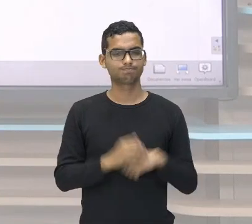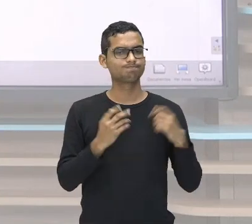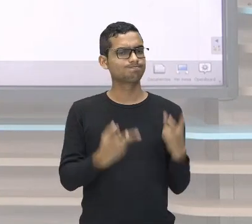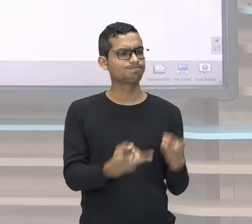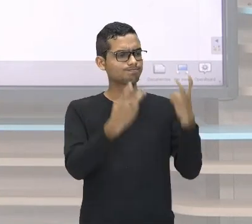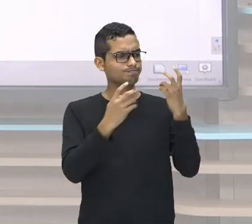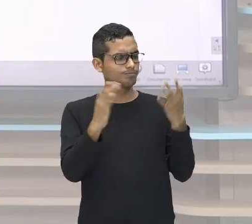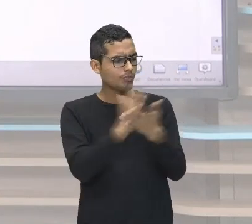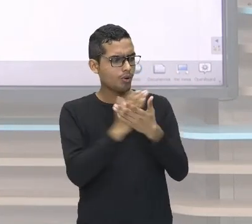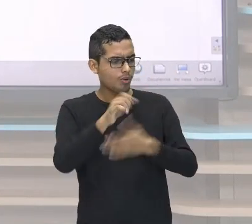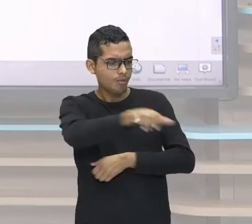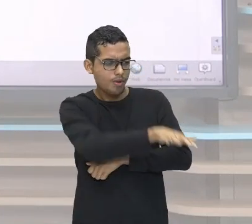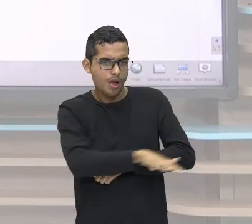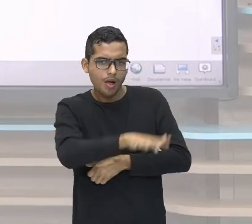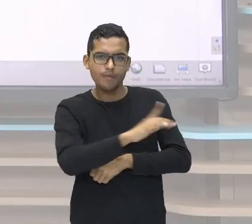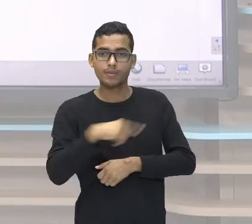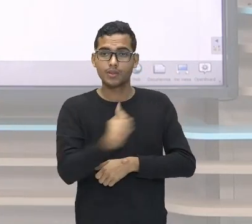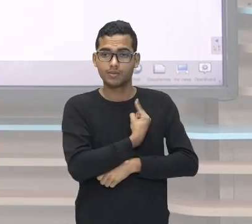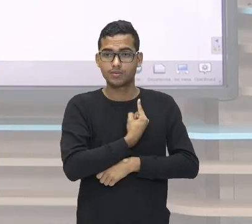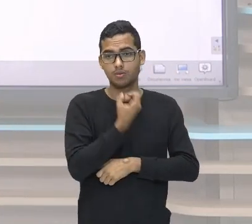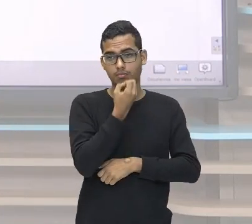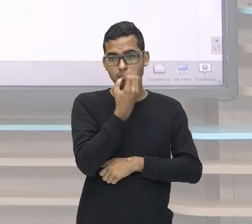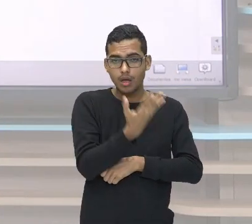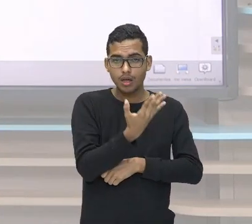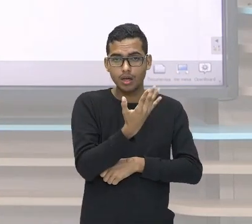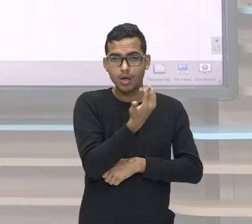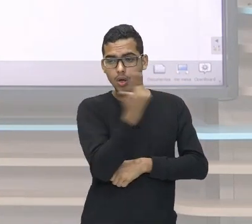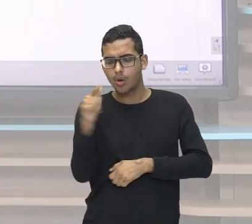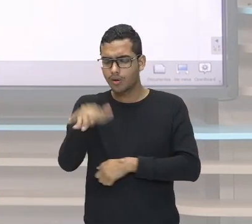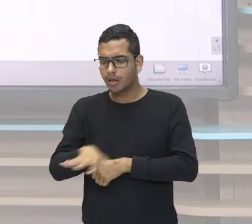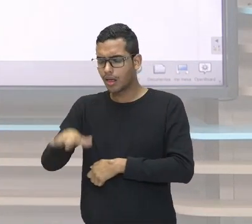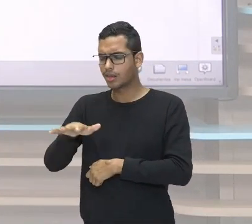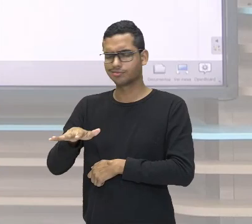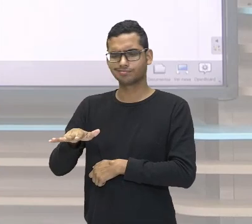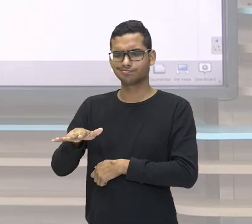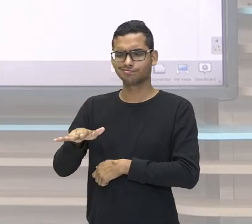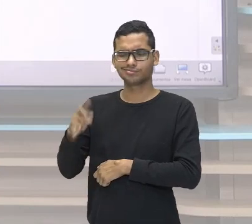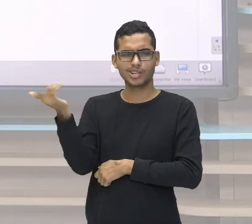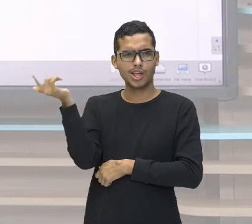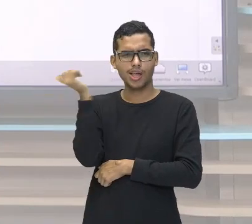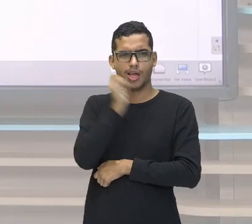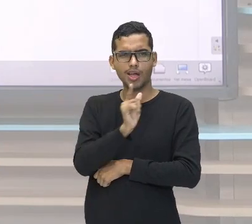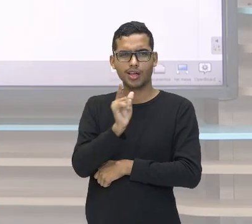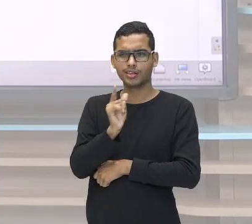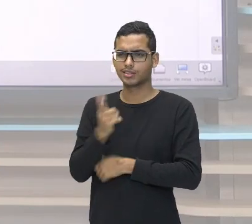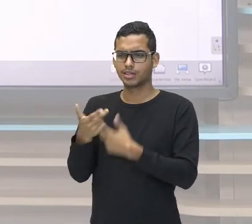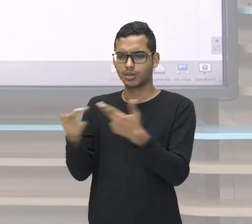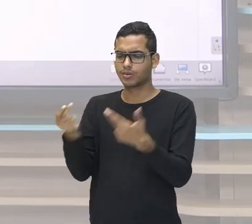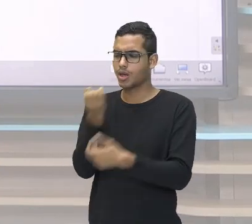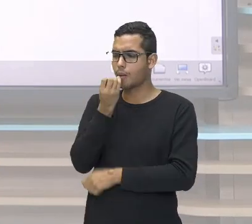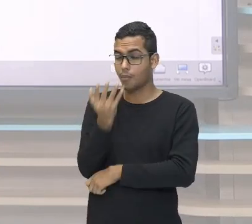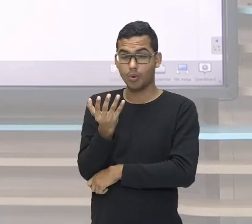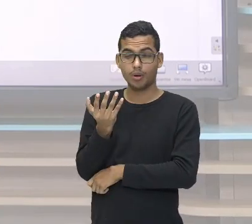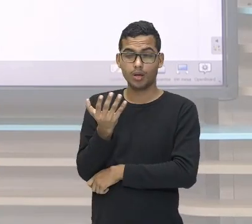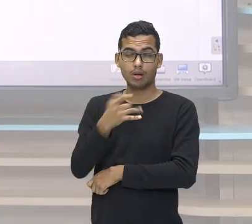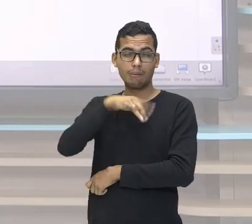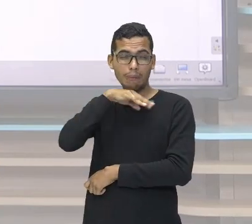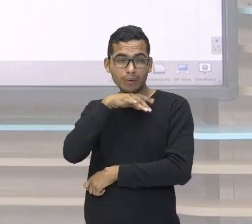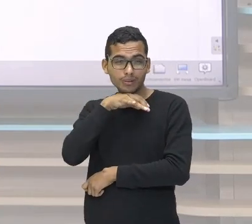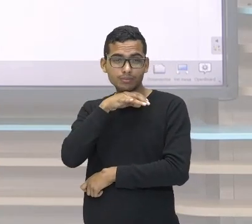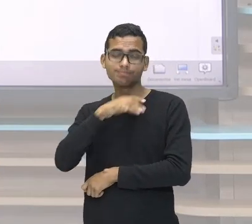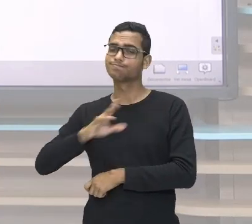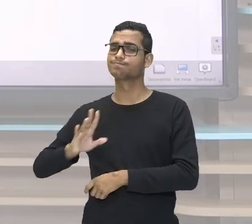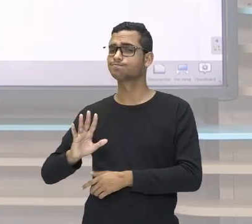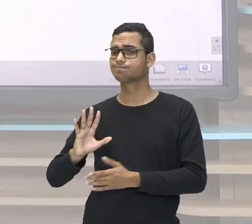em alguns setores nós fomos favorecidos e em outros setores nós fomos desfavorecidos, tá? Isso